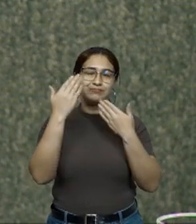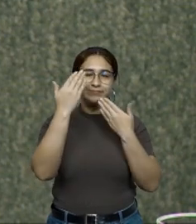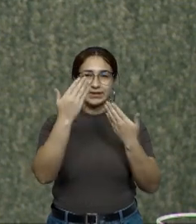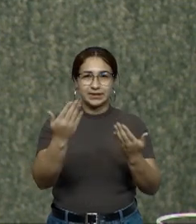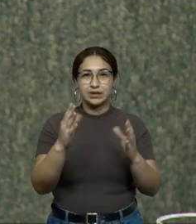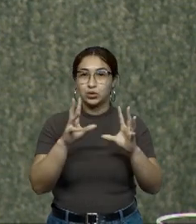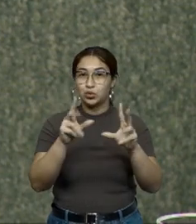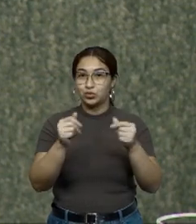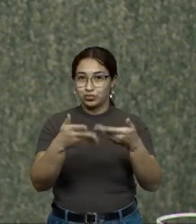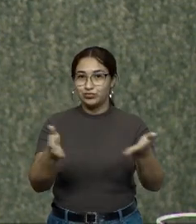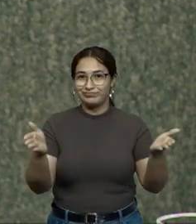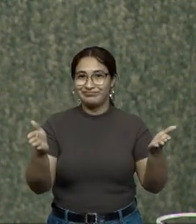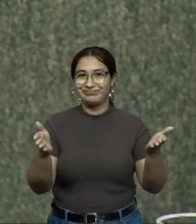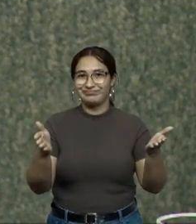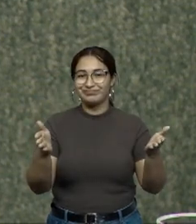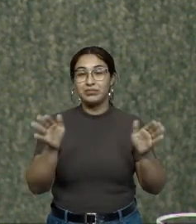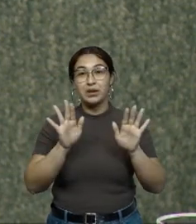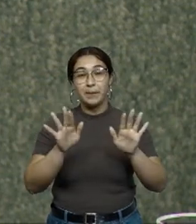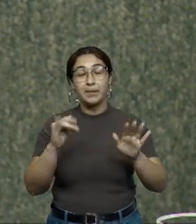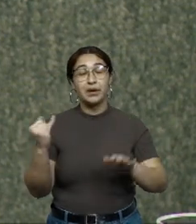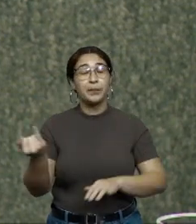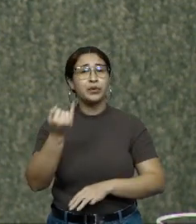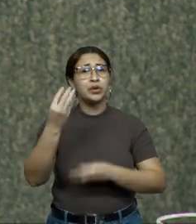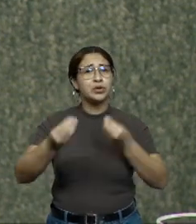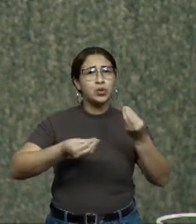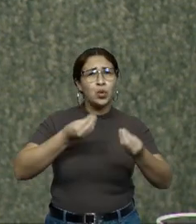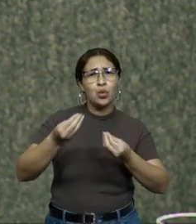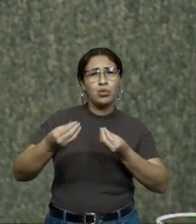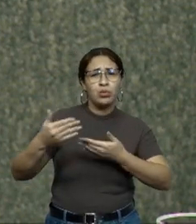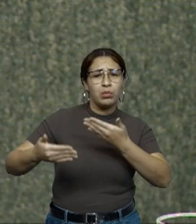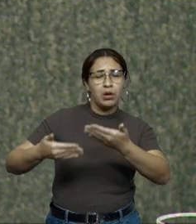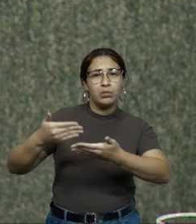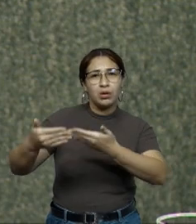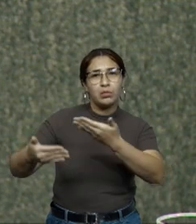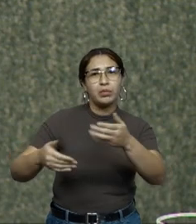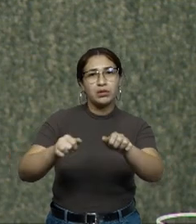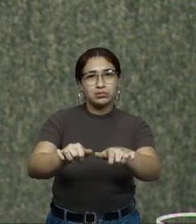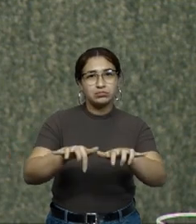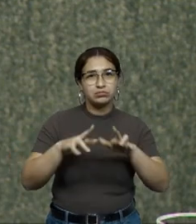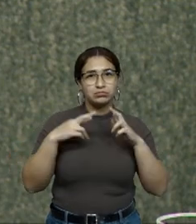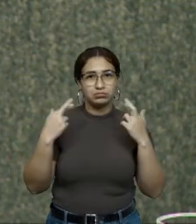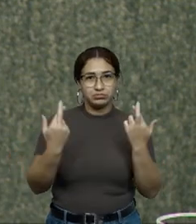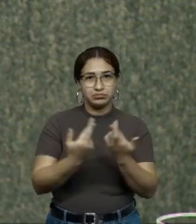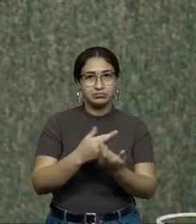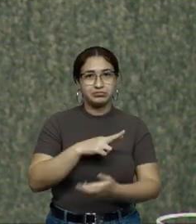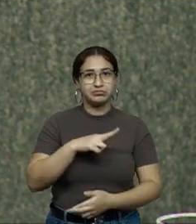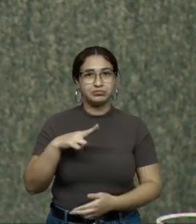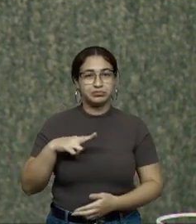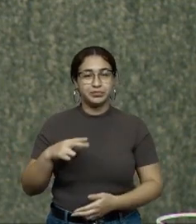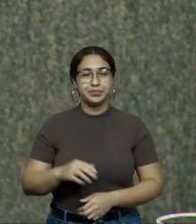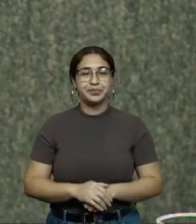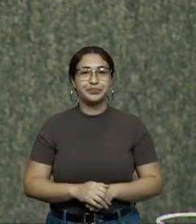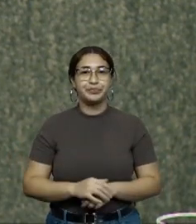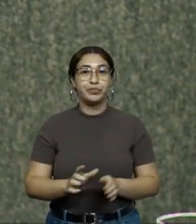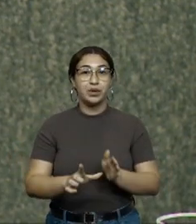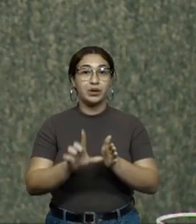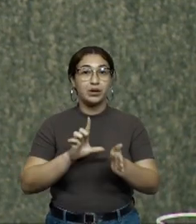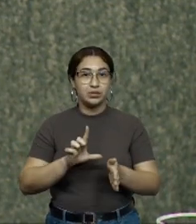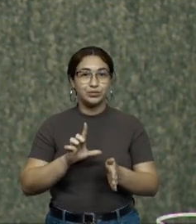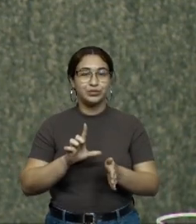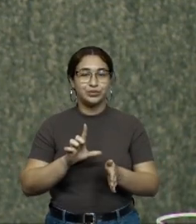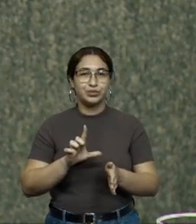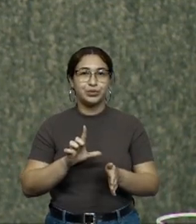presença de todos mas é importante que todos saibamos como que vai ocorrer essa audiência pública antes disso eu quero destacar